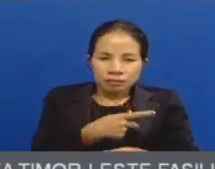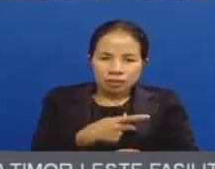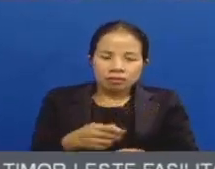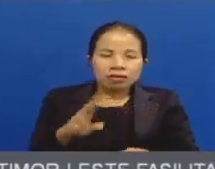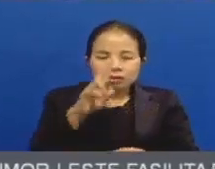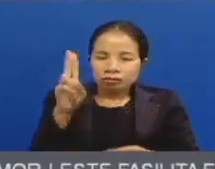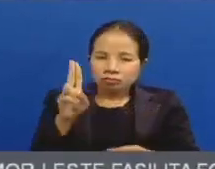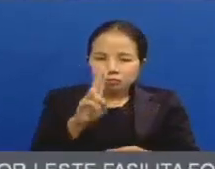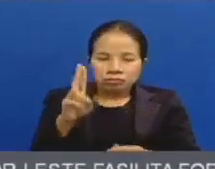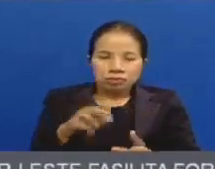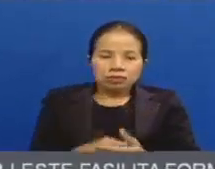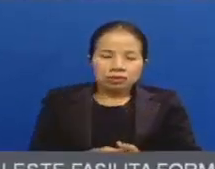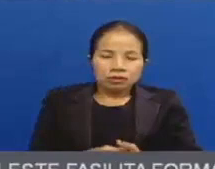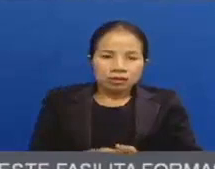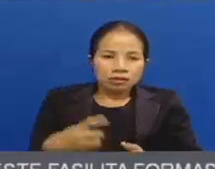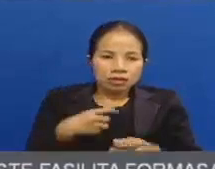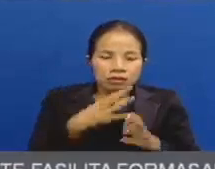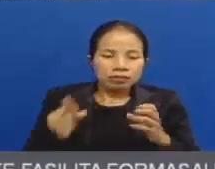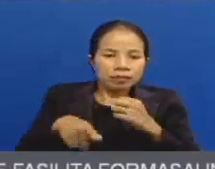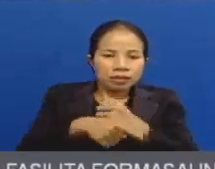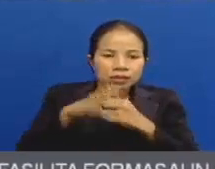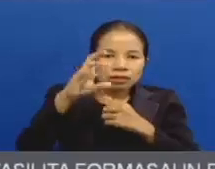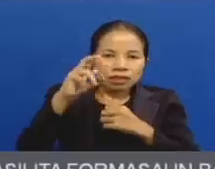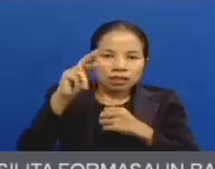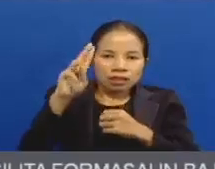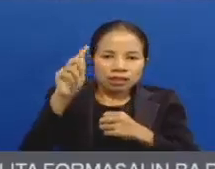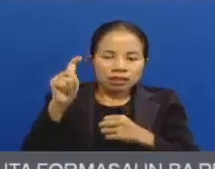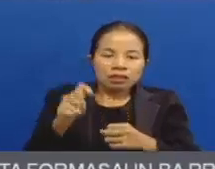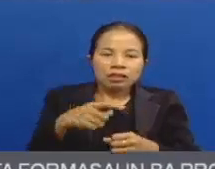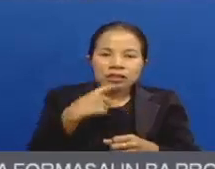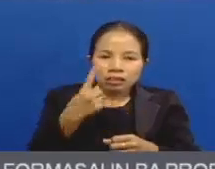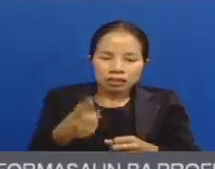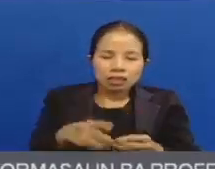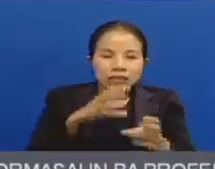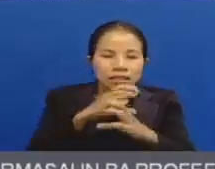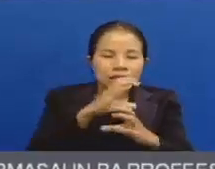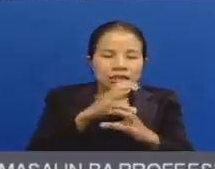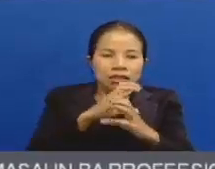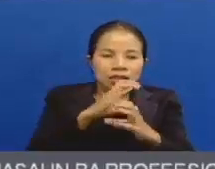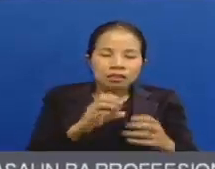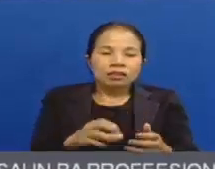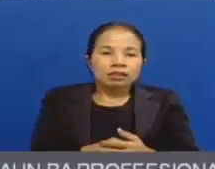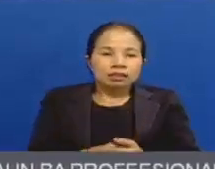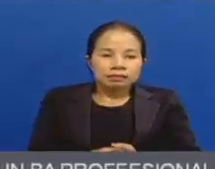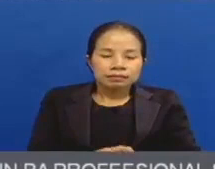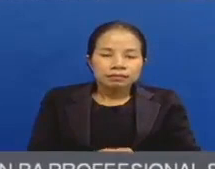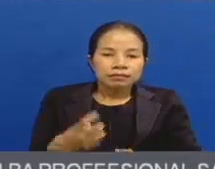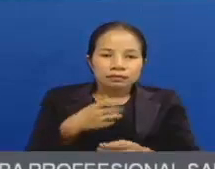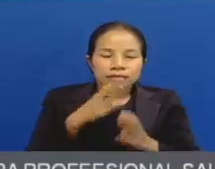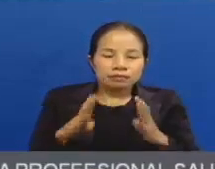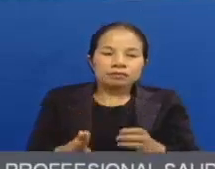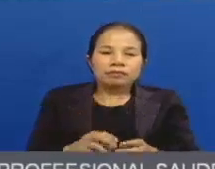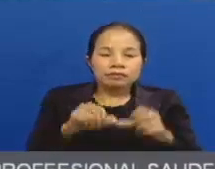em baleia, é problema. Deputado bancada CNRT, Duarte Nunes, informa. Careta Prado, no Pazero Sport, deputado